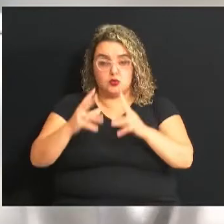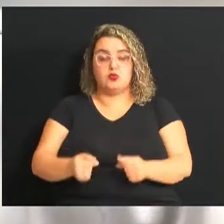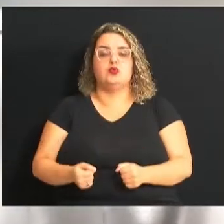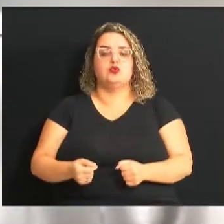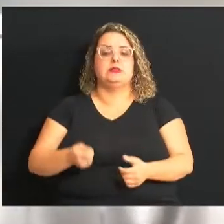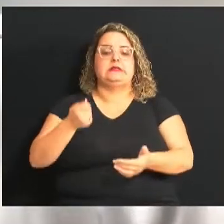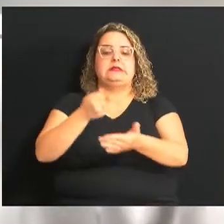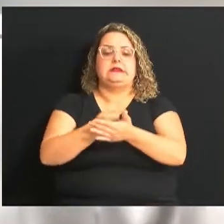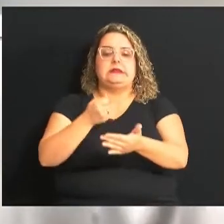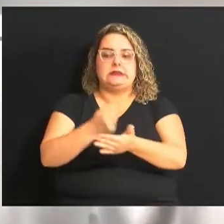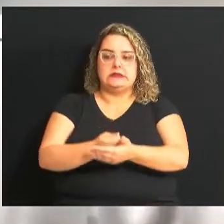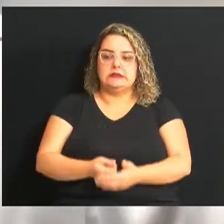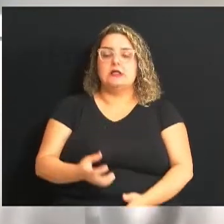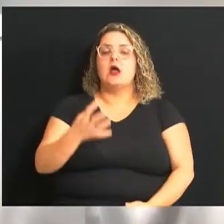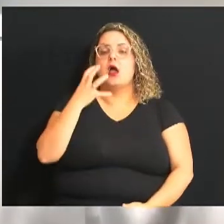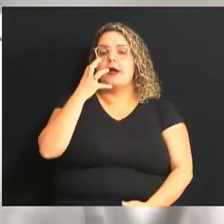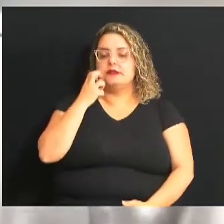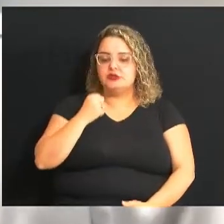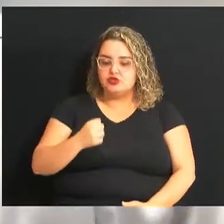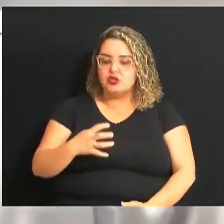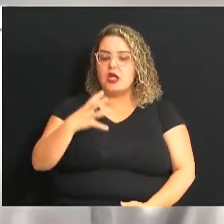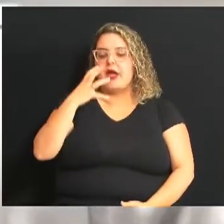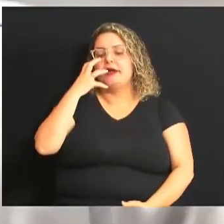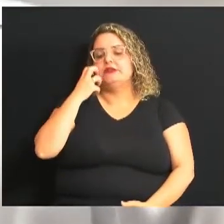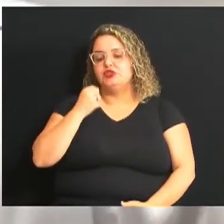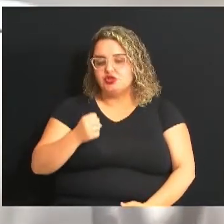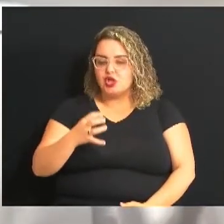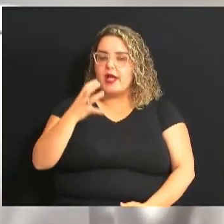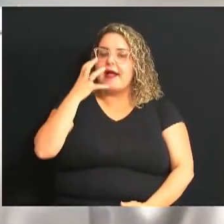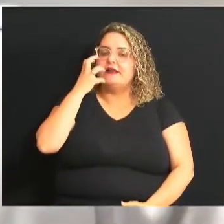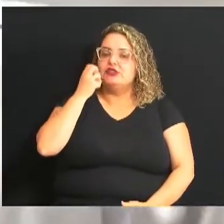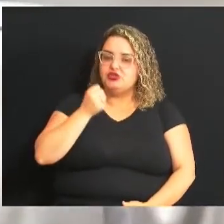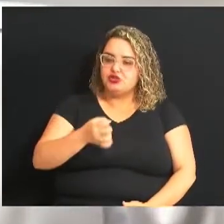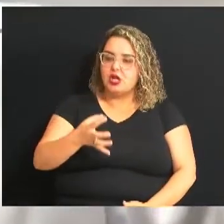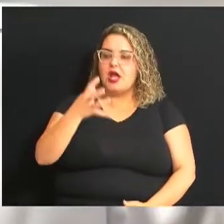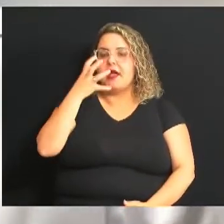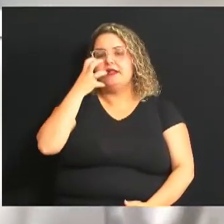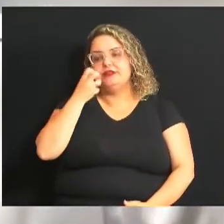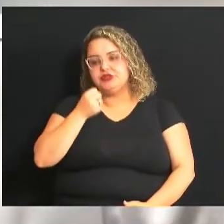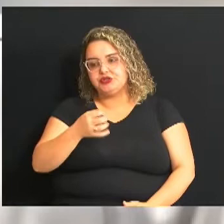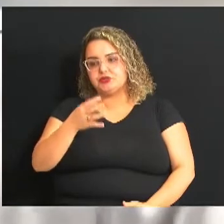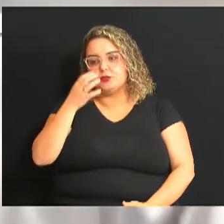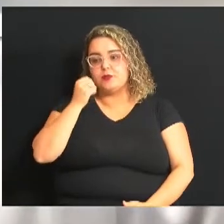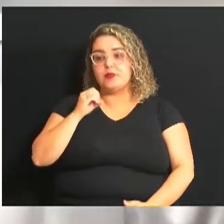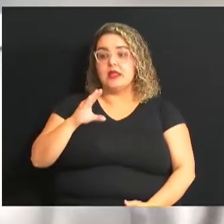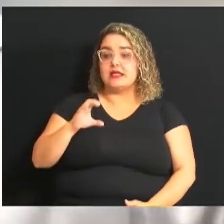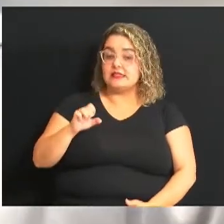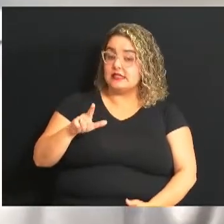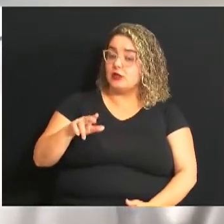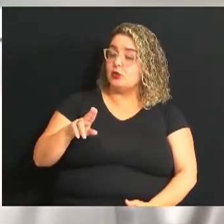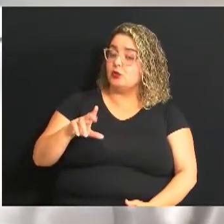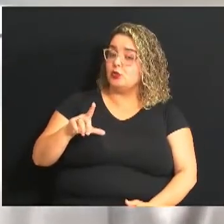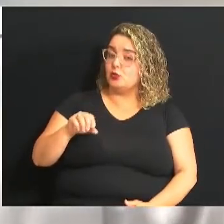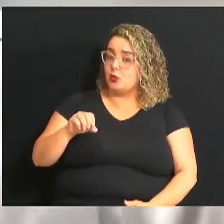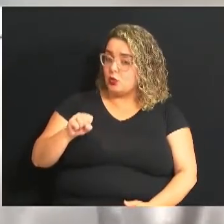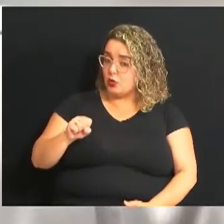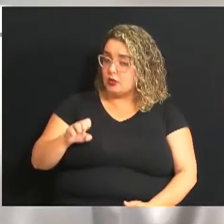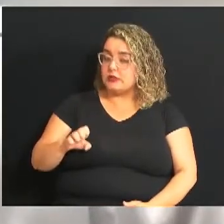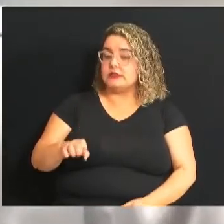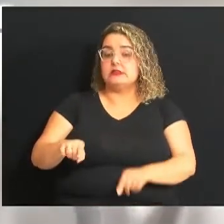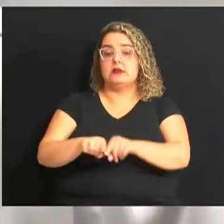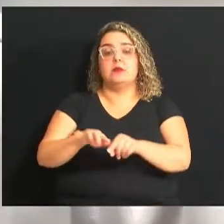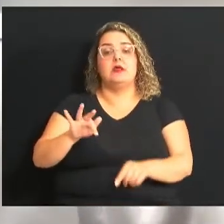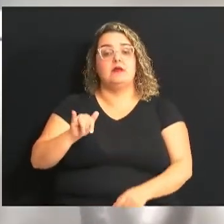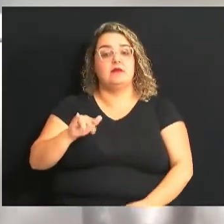uma mastigação maior e uma quantidade de fibra, de celulose maior, então a absorção daquilo